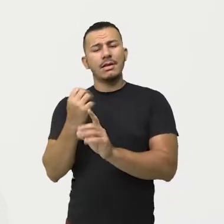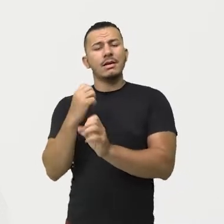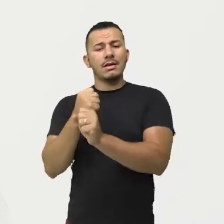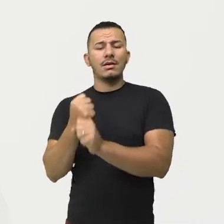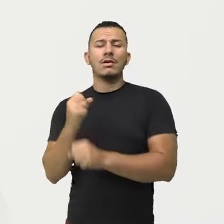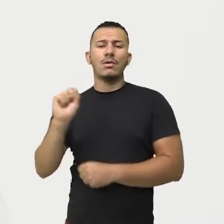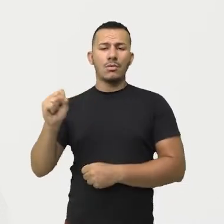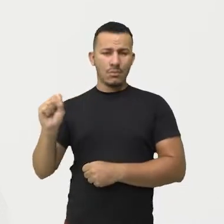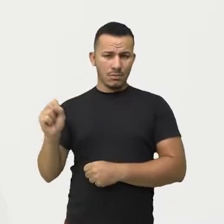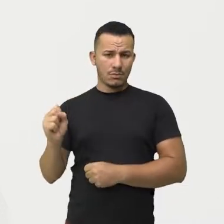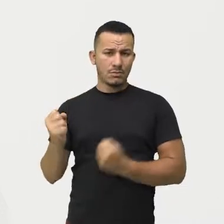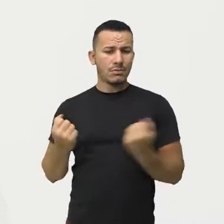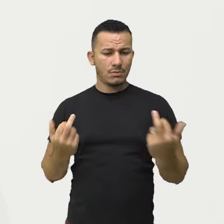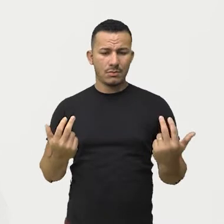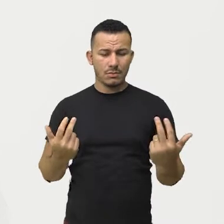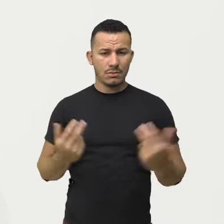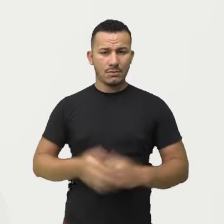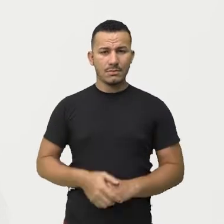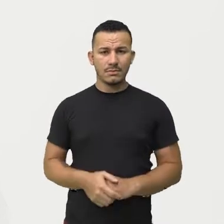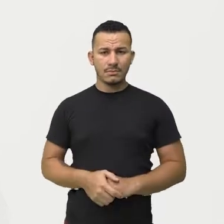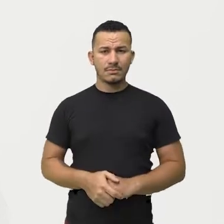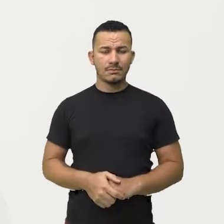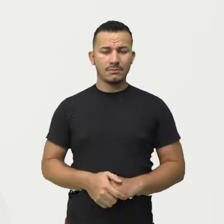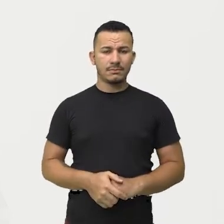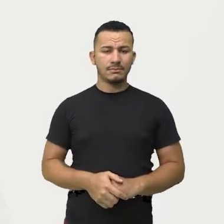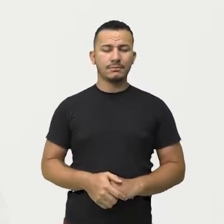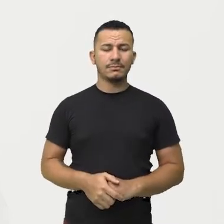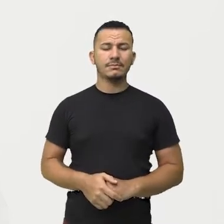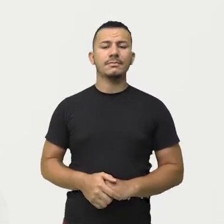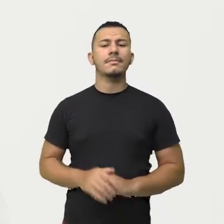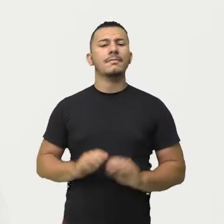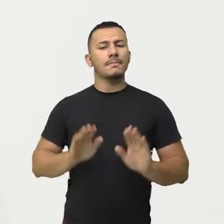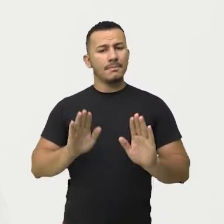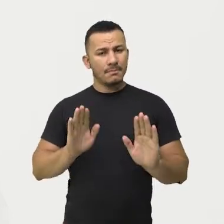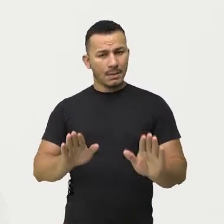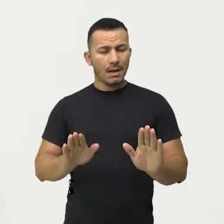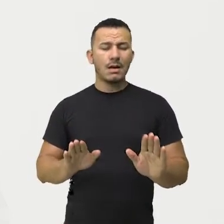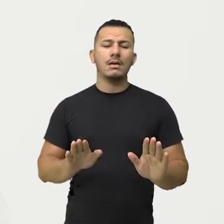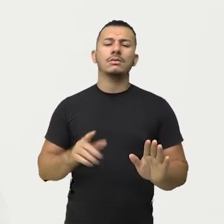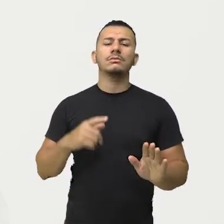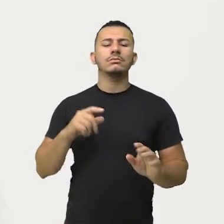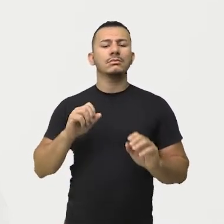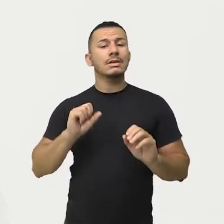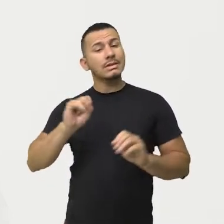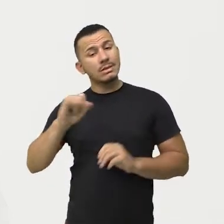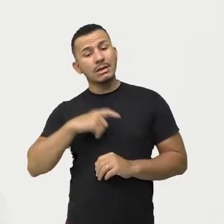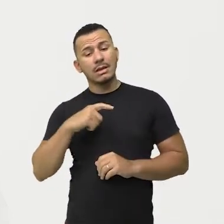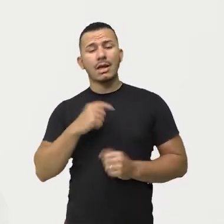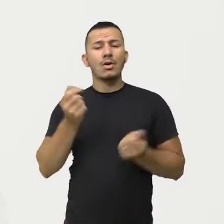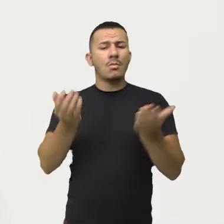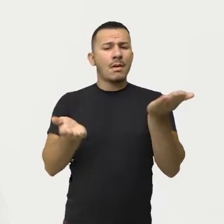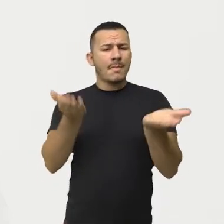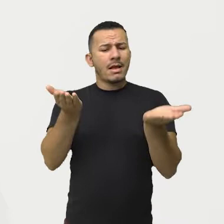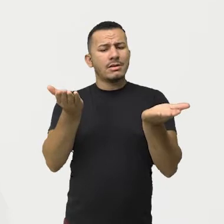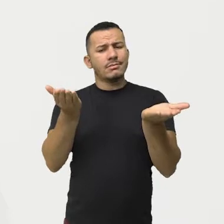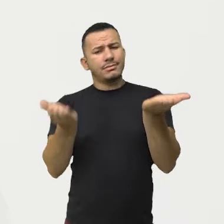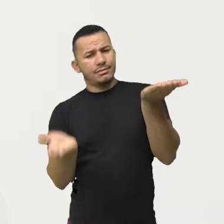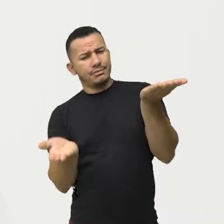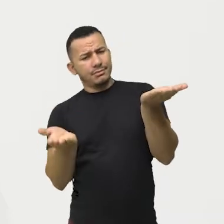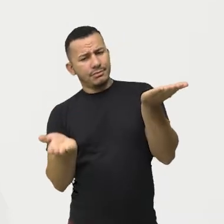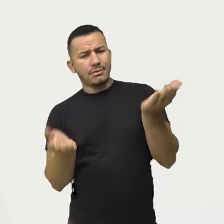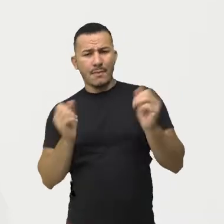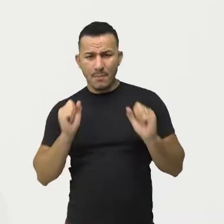dar 8. Ora, nós podemos ter uma balança, digamos assim,